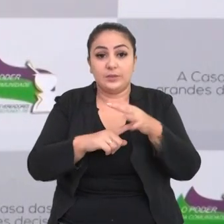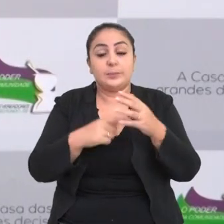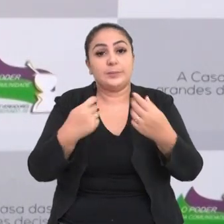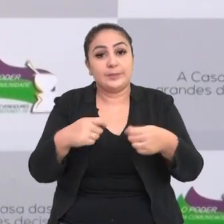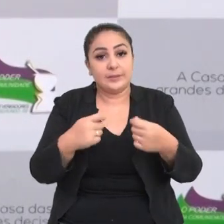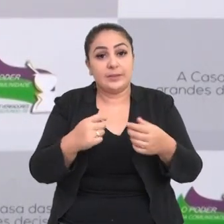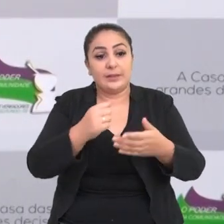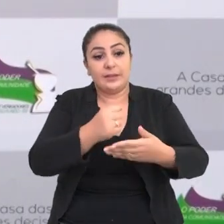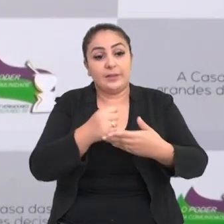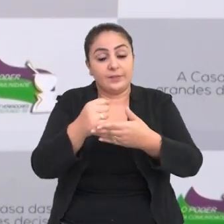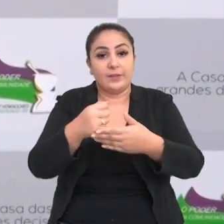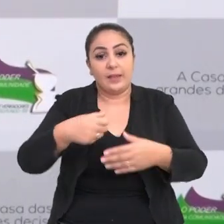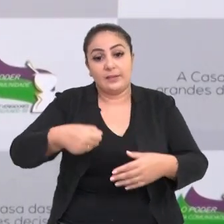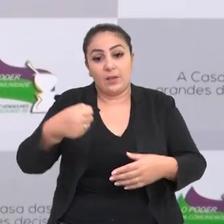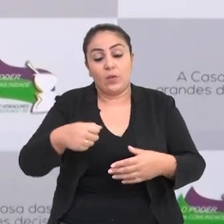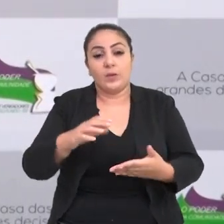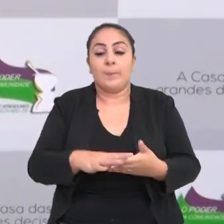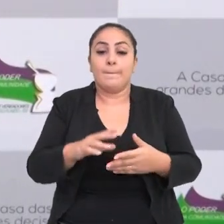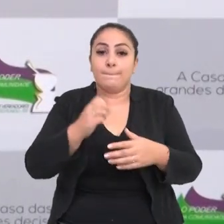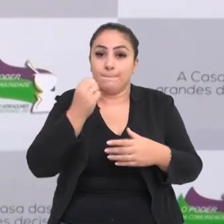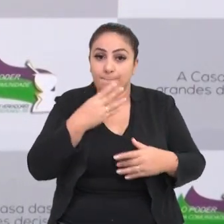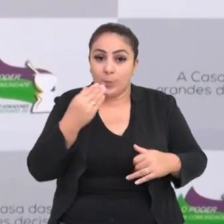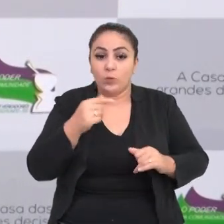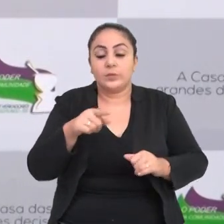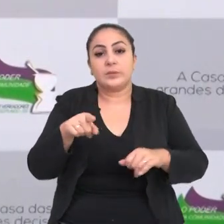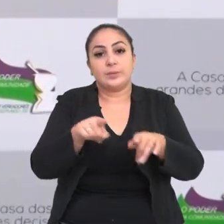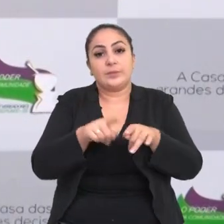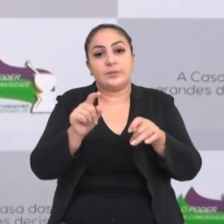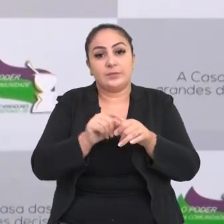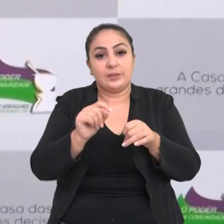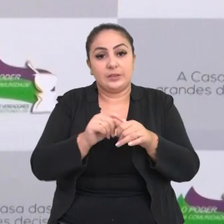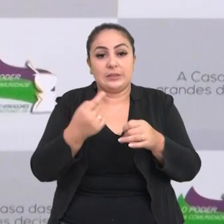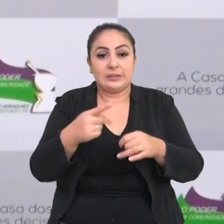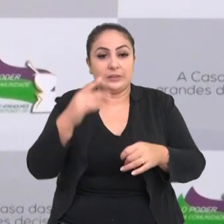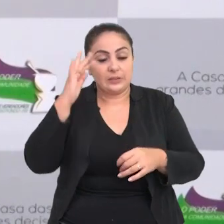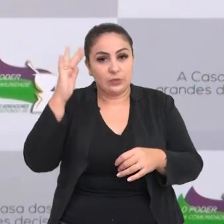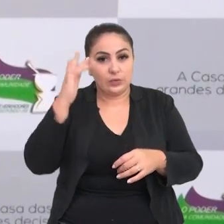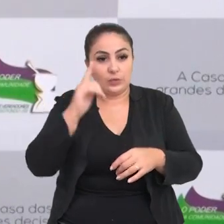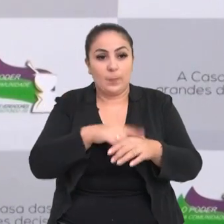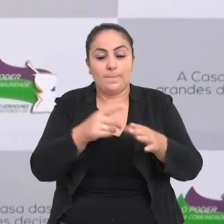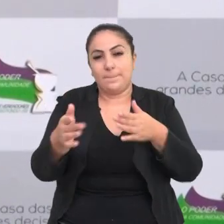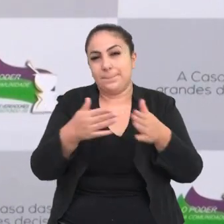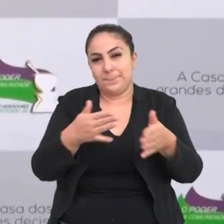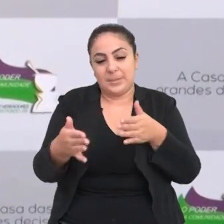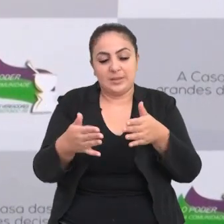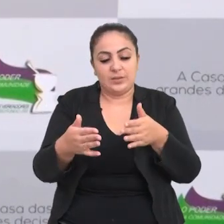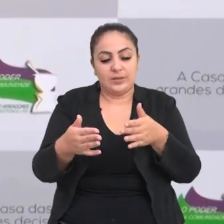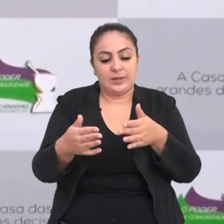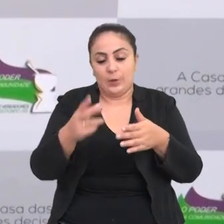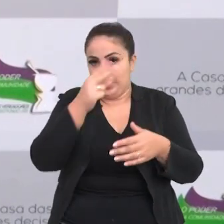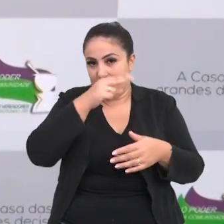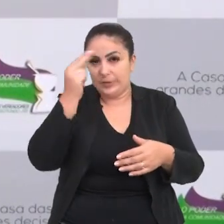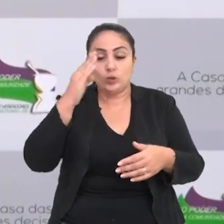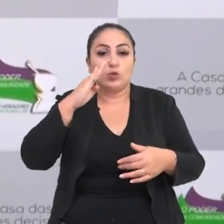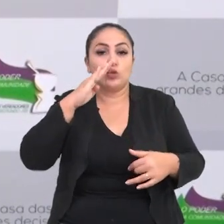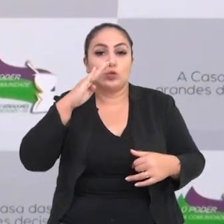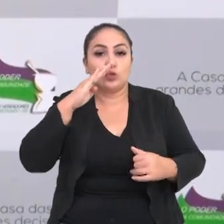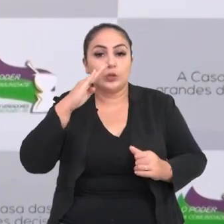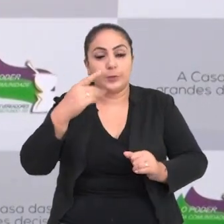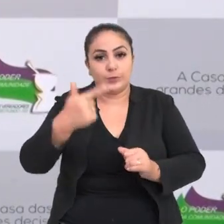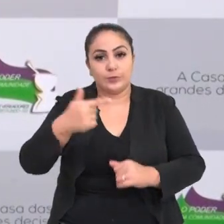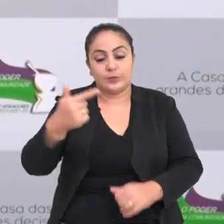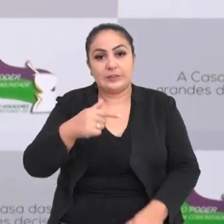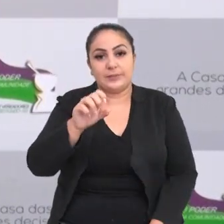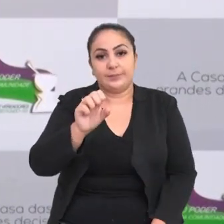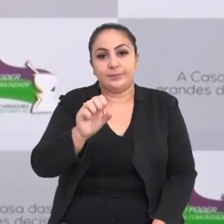que precisam carregar suas sacolas. E que bom que foi realizado esse sonho na época. Era o prefeito Dipe, o